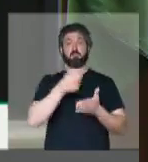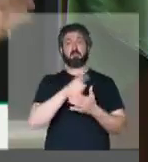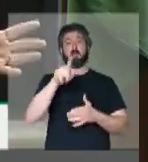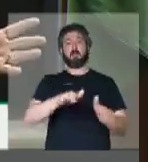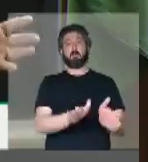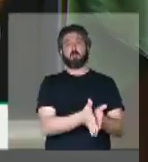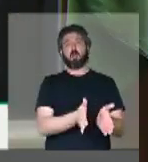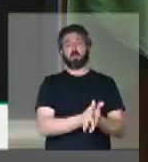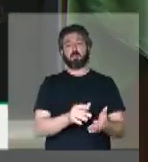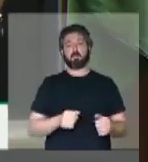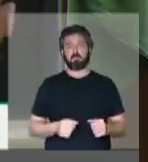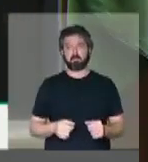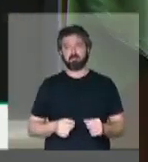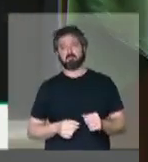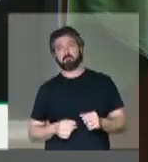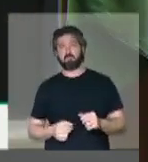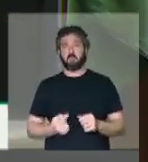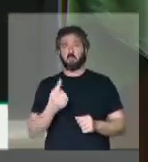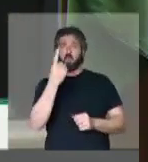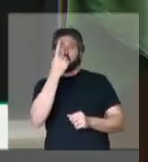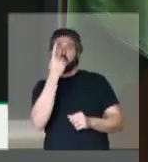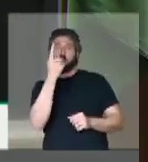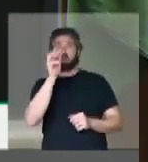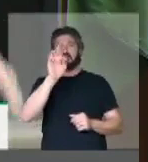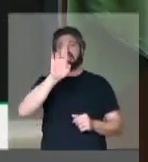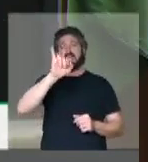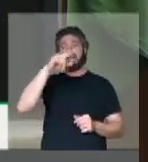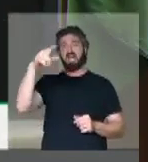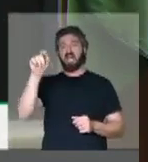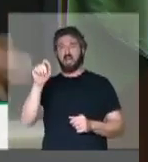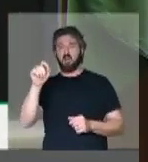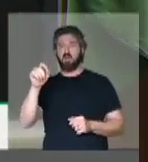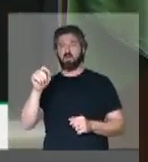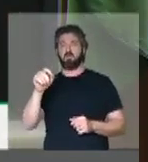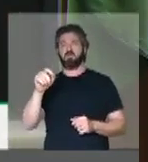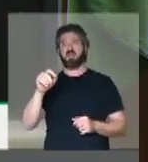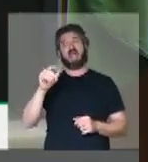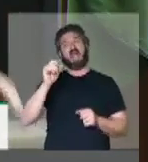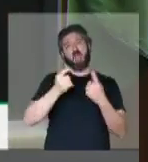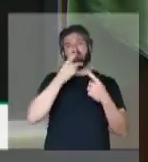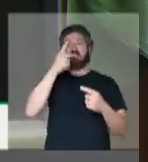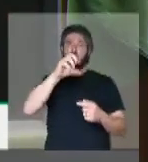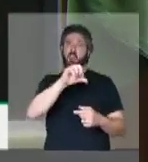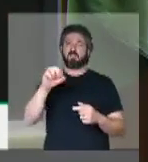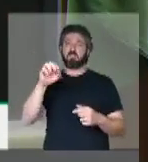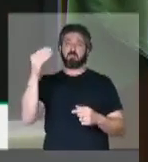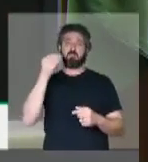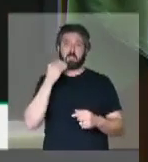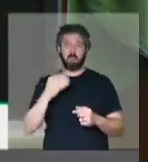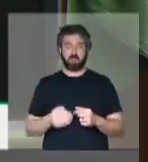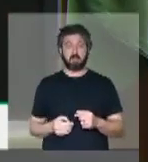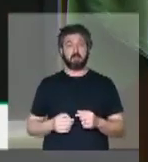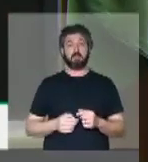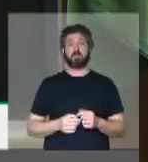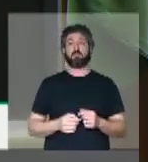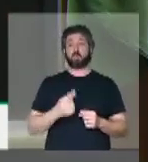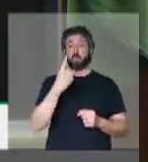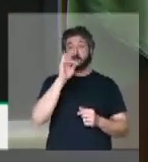seja, chegaríamos aí a 1 trilhão, estão dizendo que vamos chegar a 900, mas se chegássemos a 1 trilhão, a cada 100 bilhões por